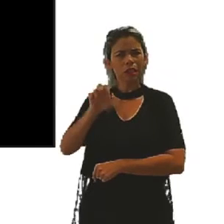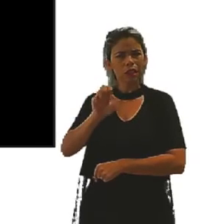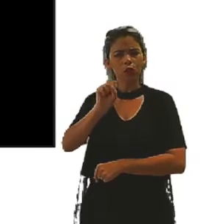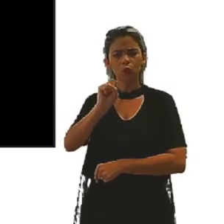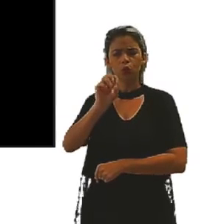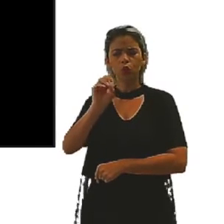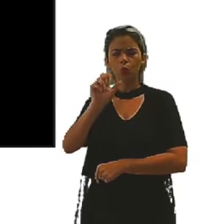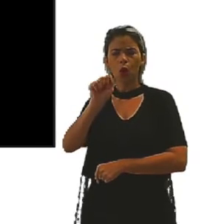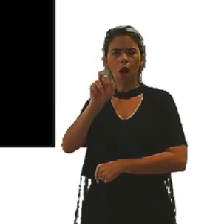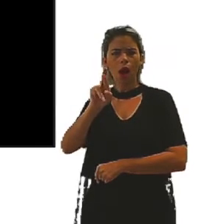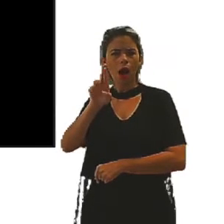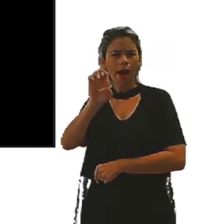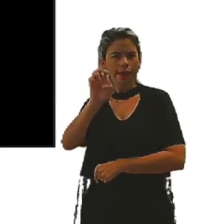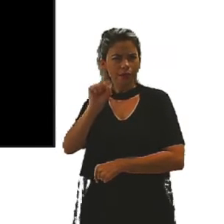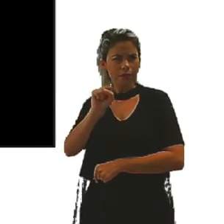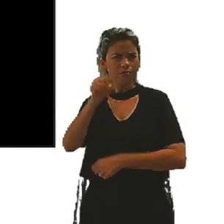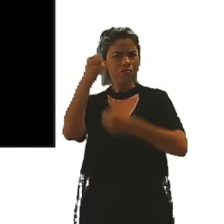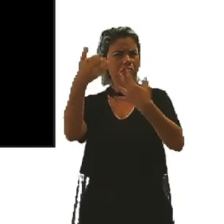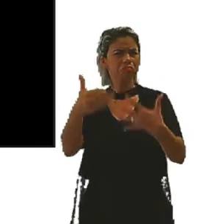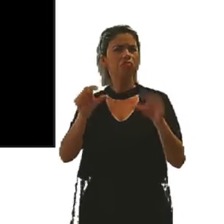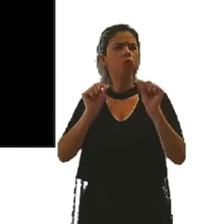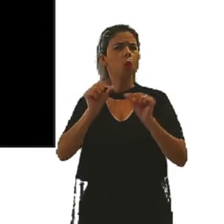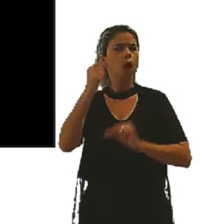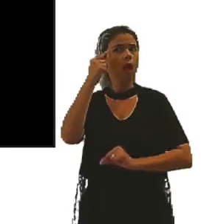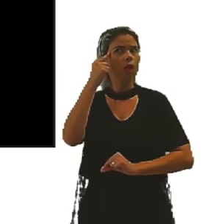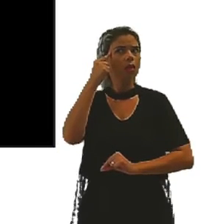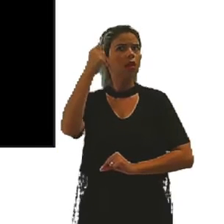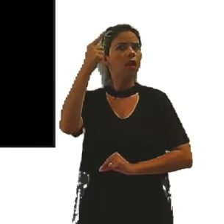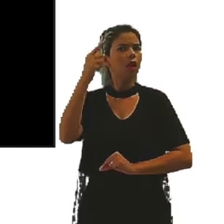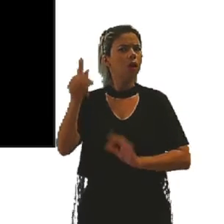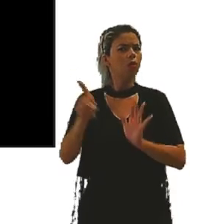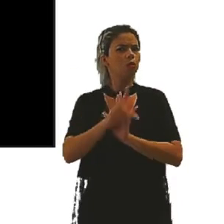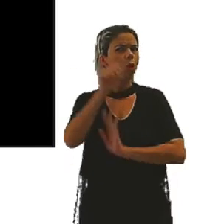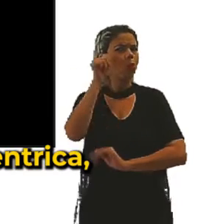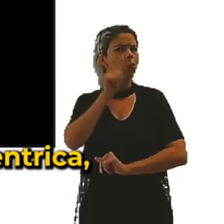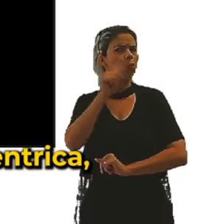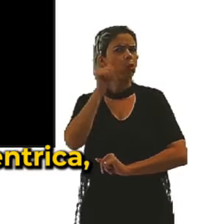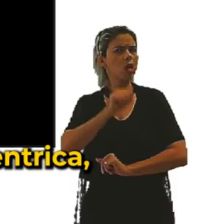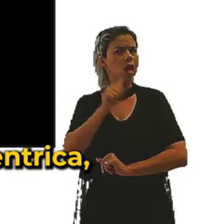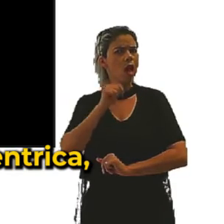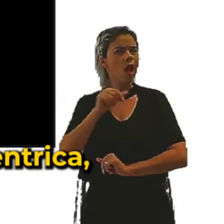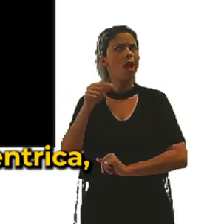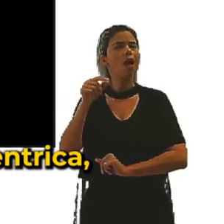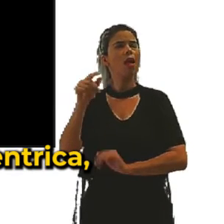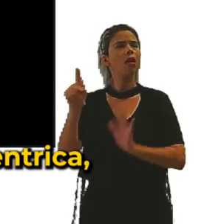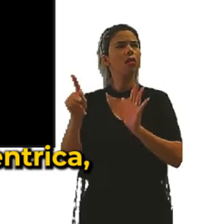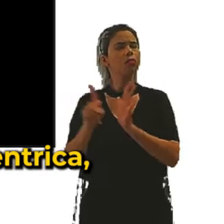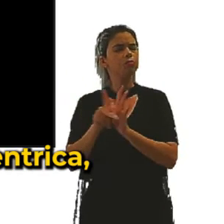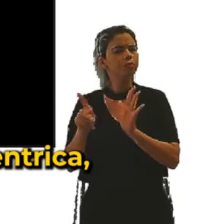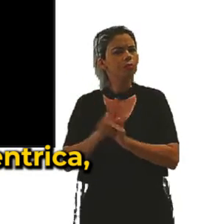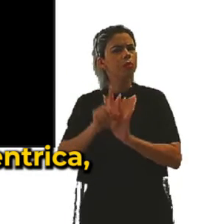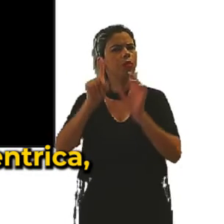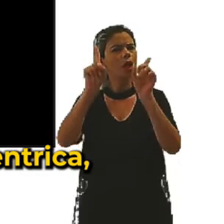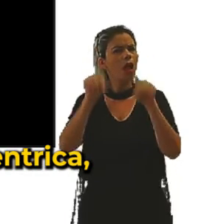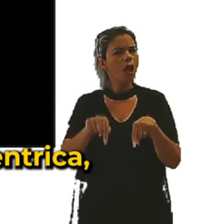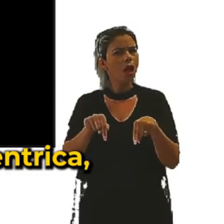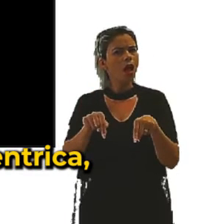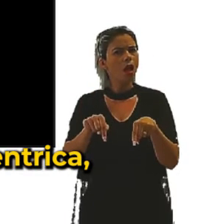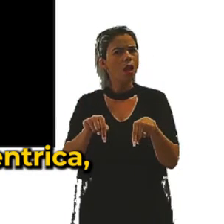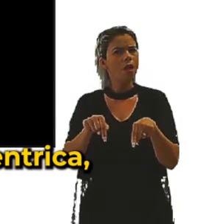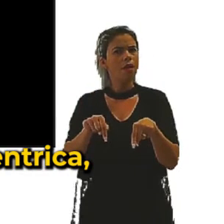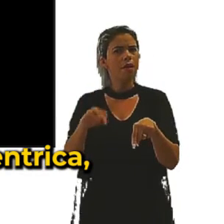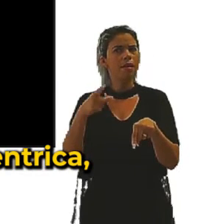nossa ideia de que a condição da mulher, a nossa ideia, que eu digo, é a